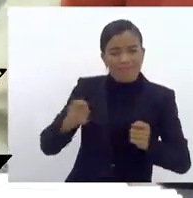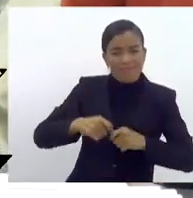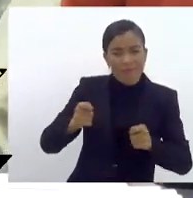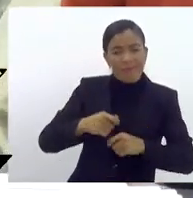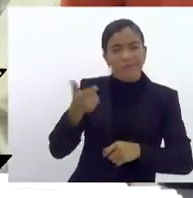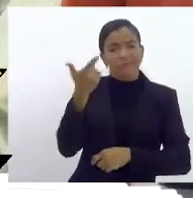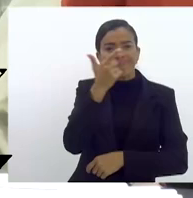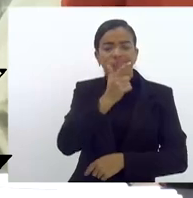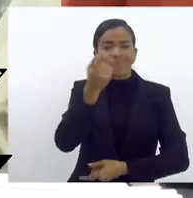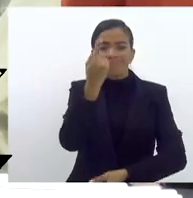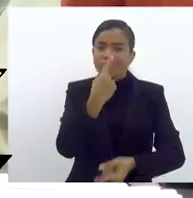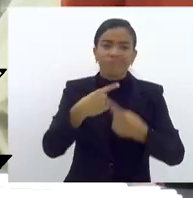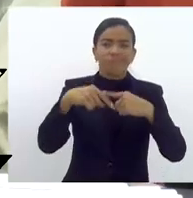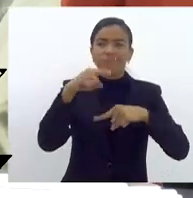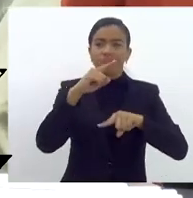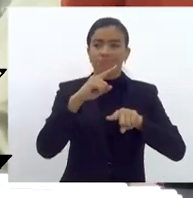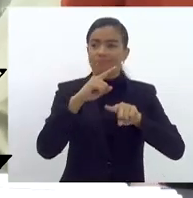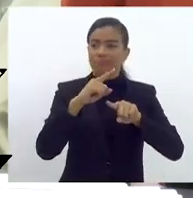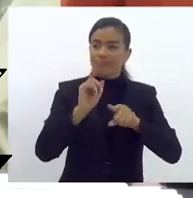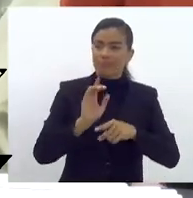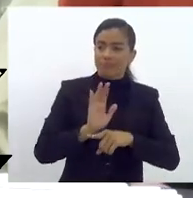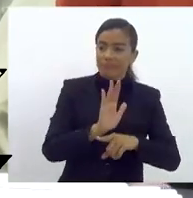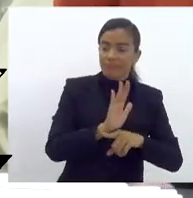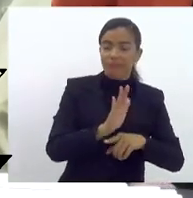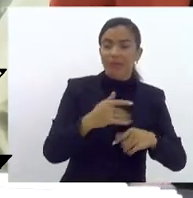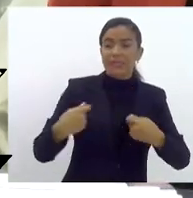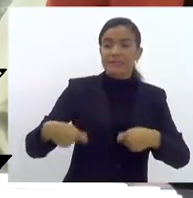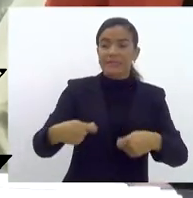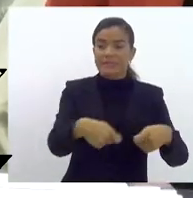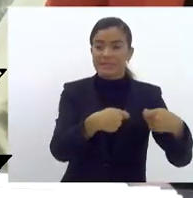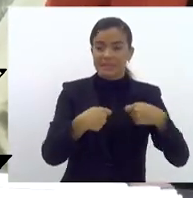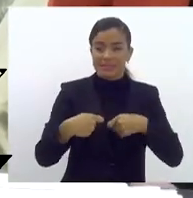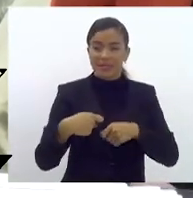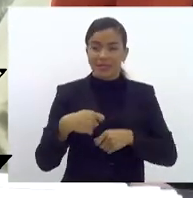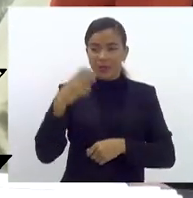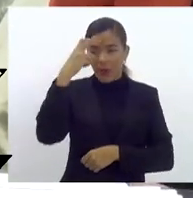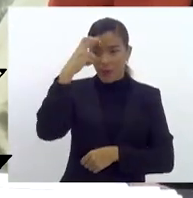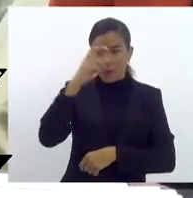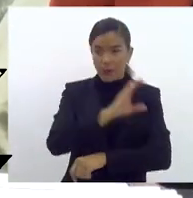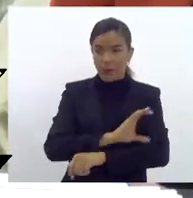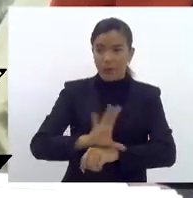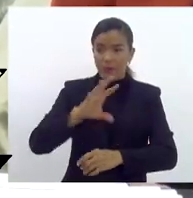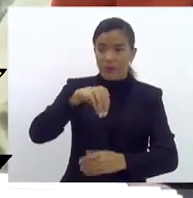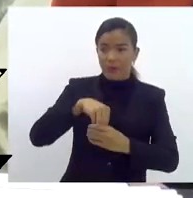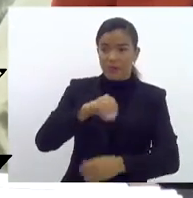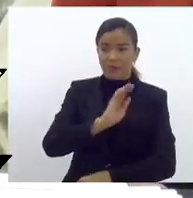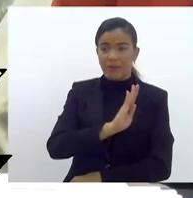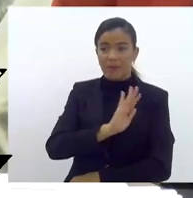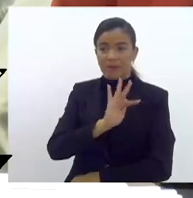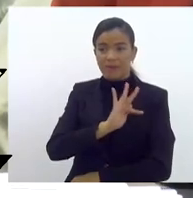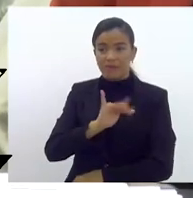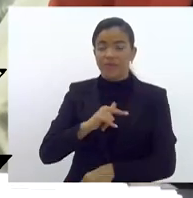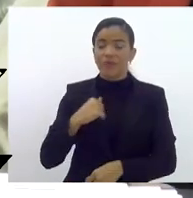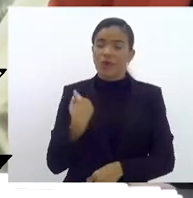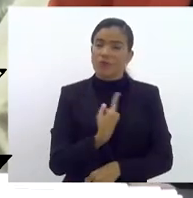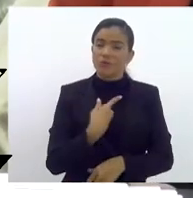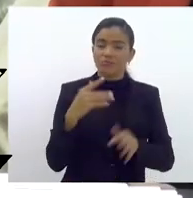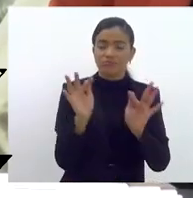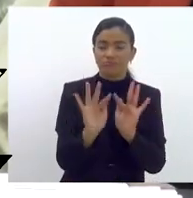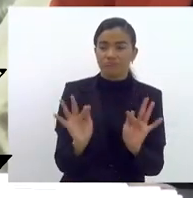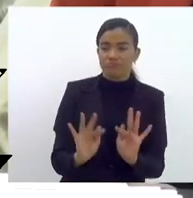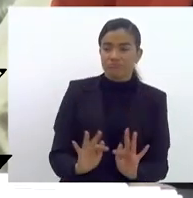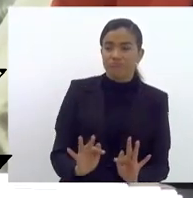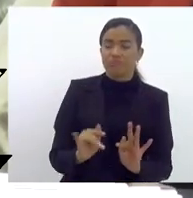conseguir atender essa demanda da cultura dentro da Baixada então assim a gente tá muito feliz de tirar Secretaria